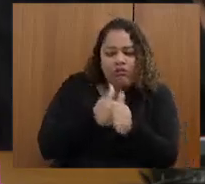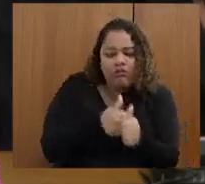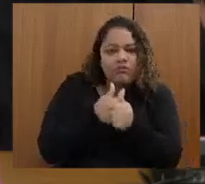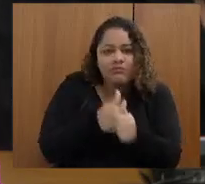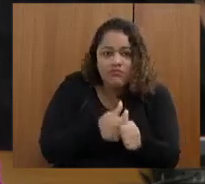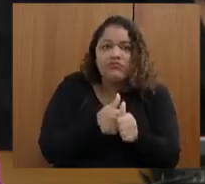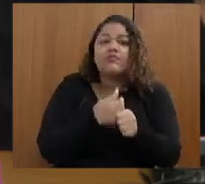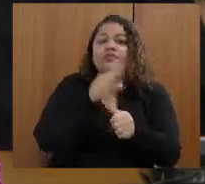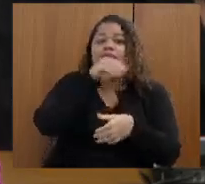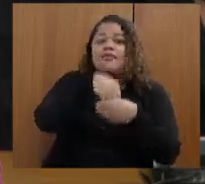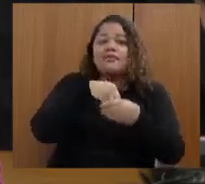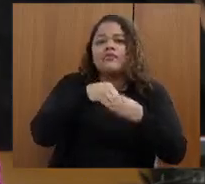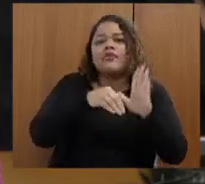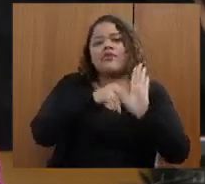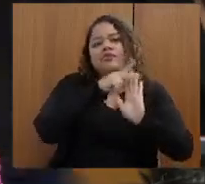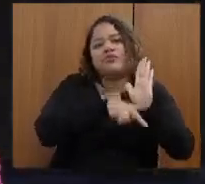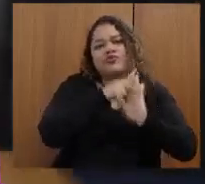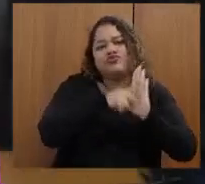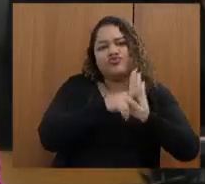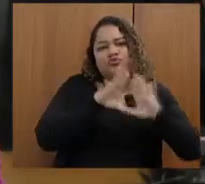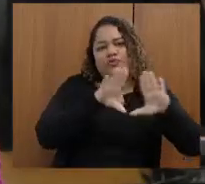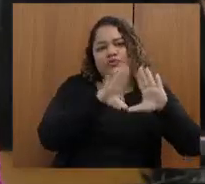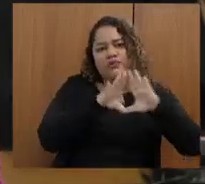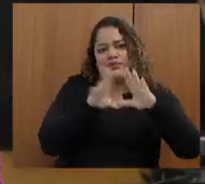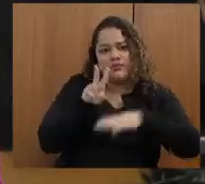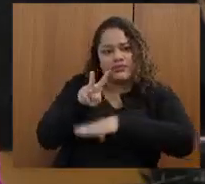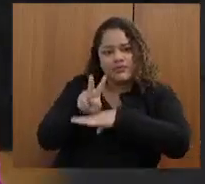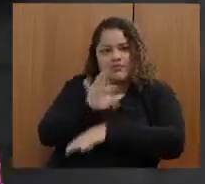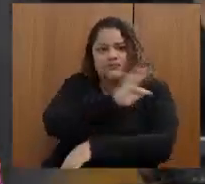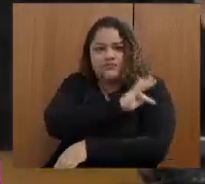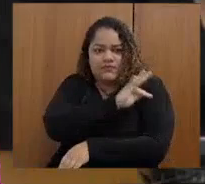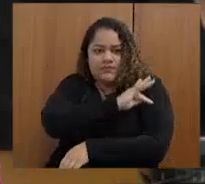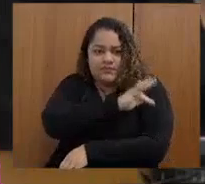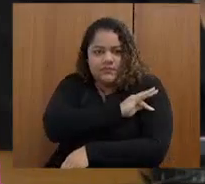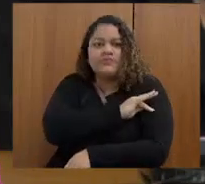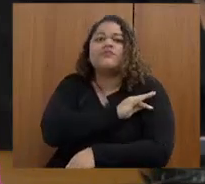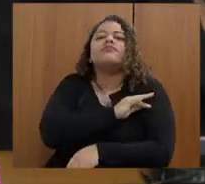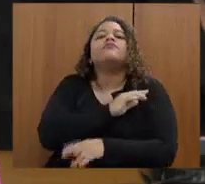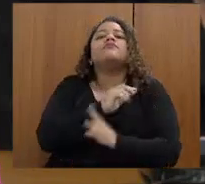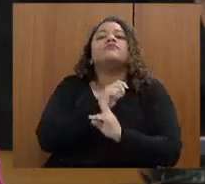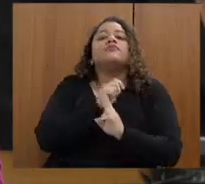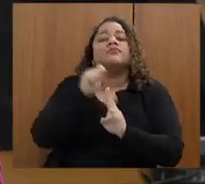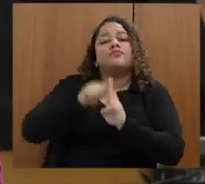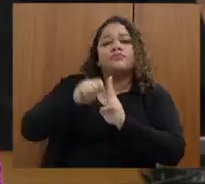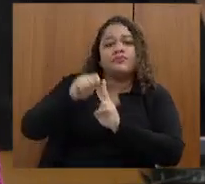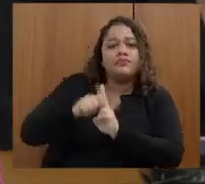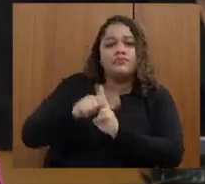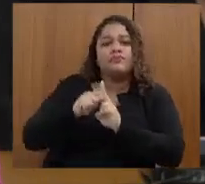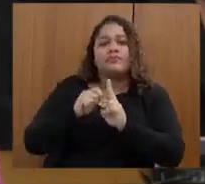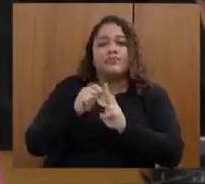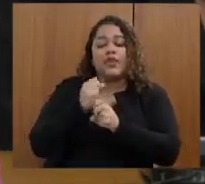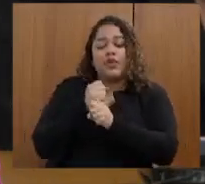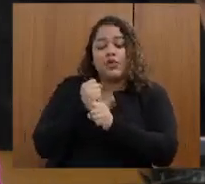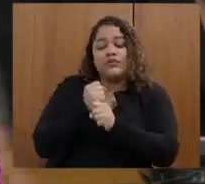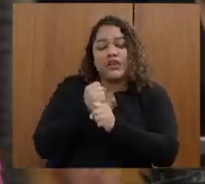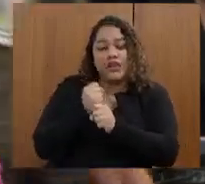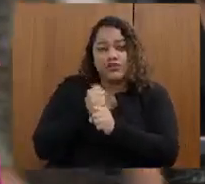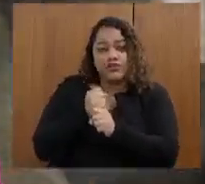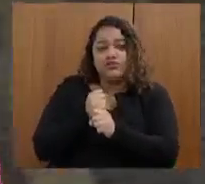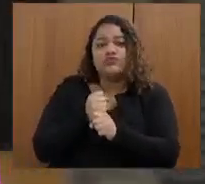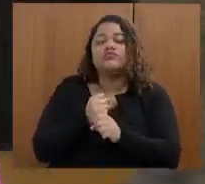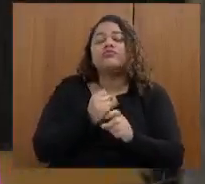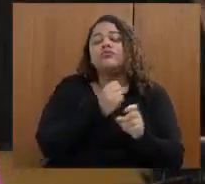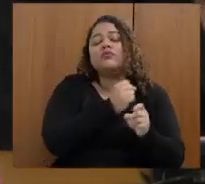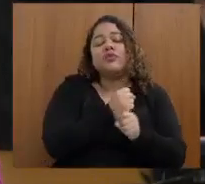do projeto Assembleia fiscaliza tema em Foco do biênio 2023 2024 nos termos da deliberação